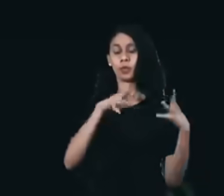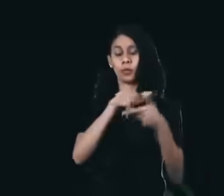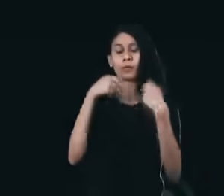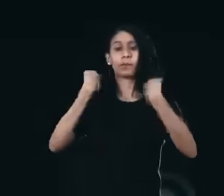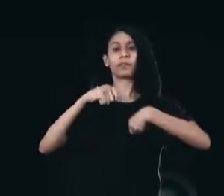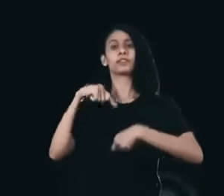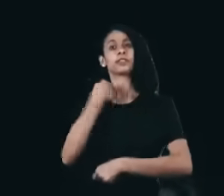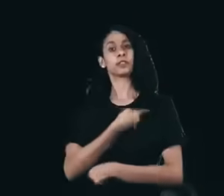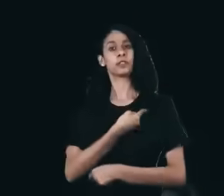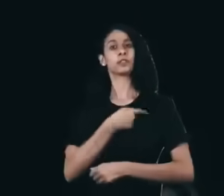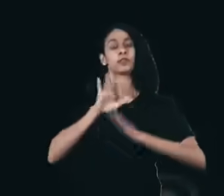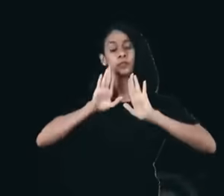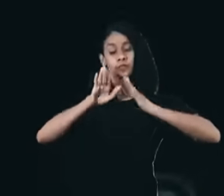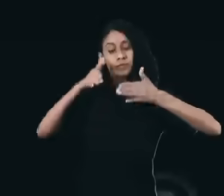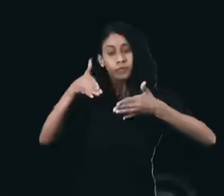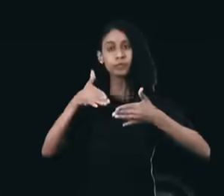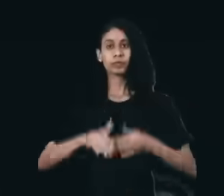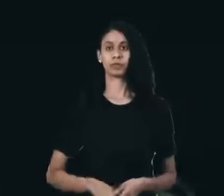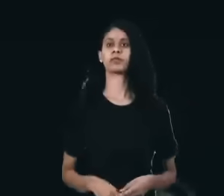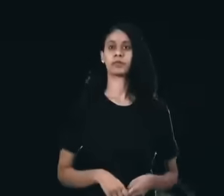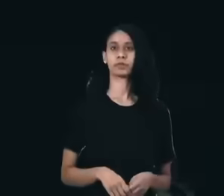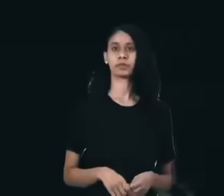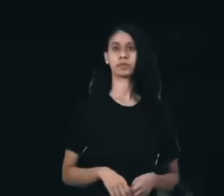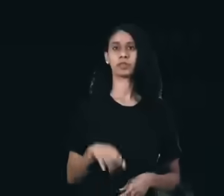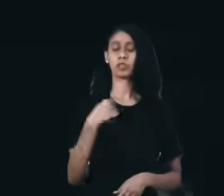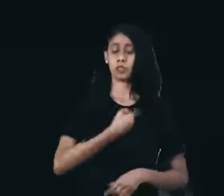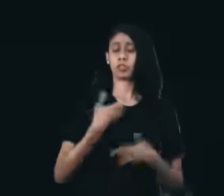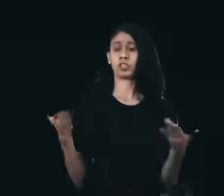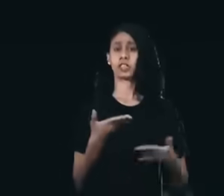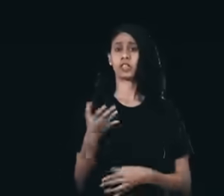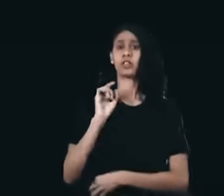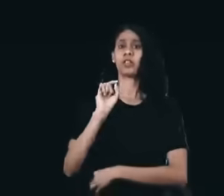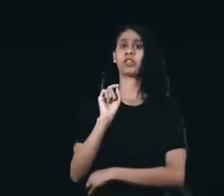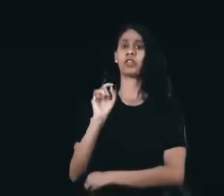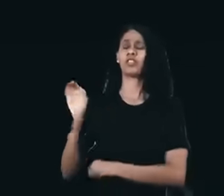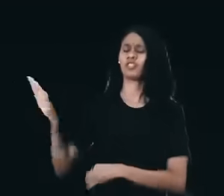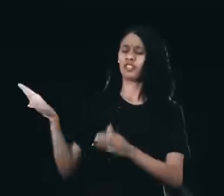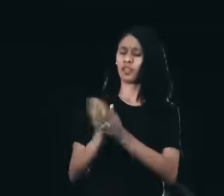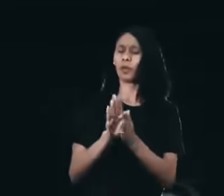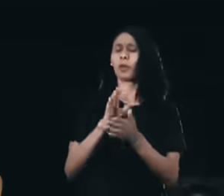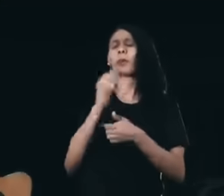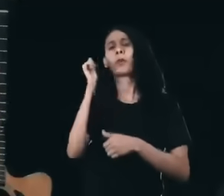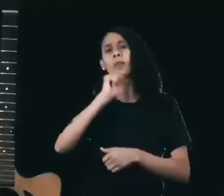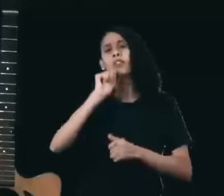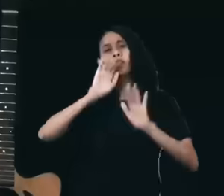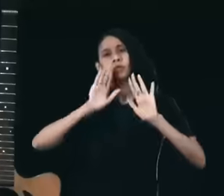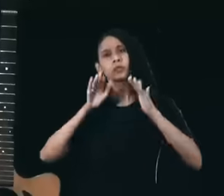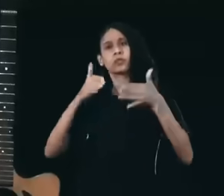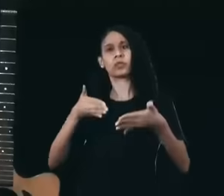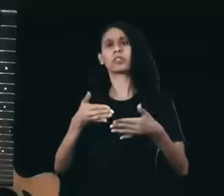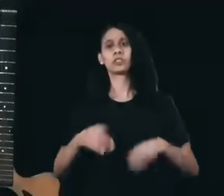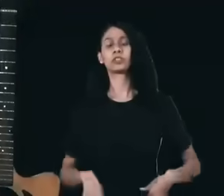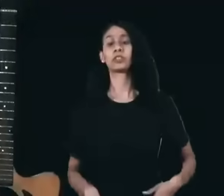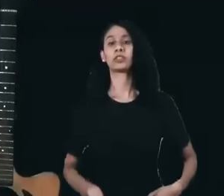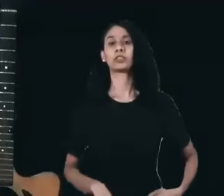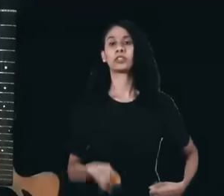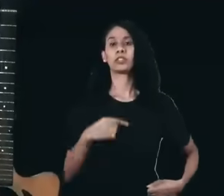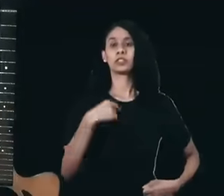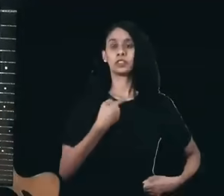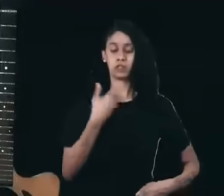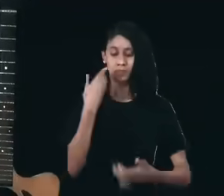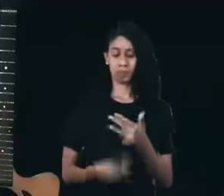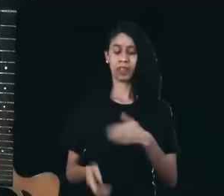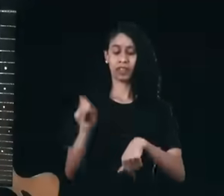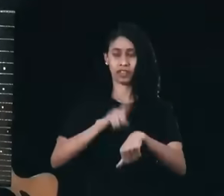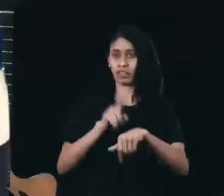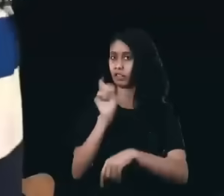que nós nos posicionemos. Nós viemos aqui para sermos mulheres posicionadas. A gente não veio aqui para perder tempo,